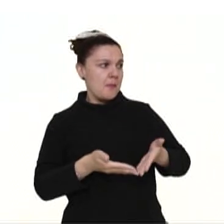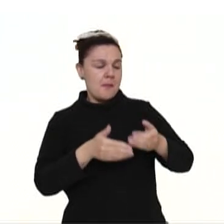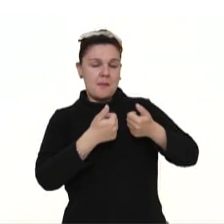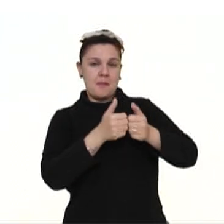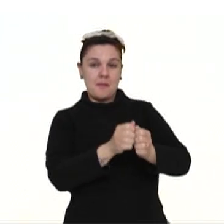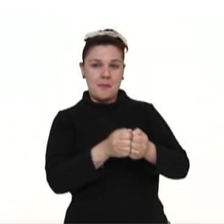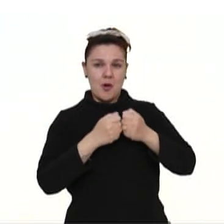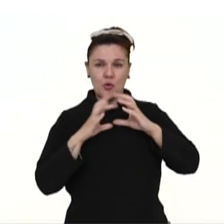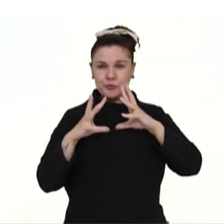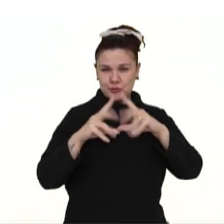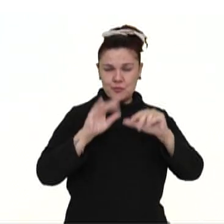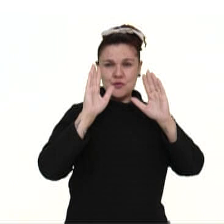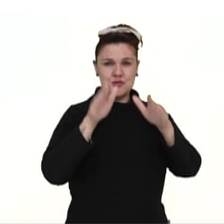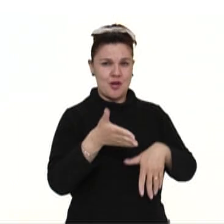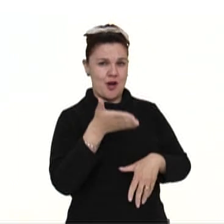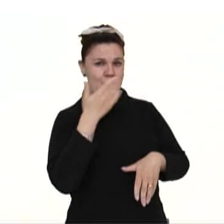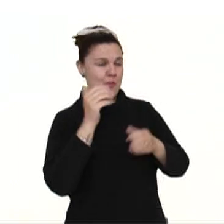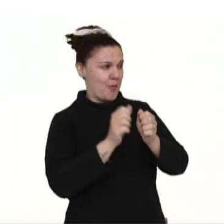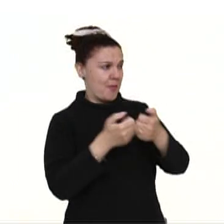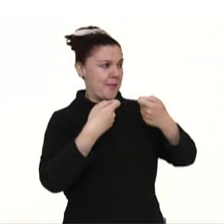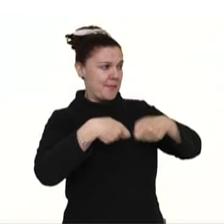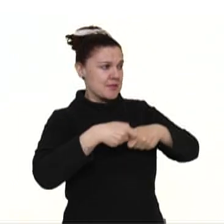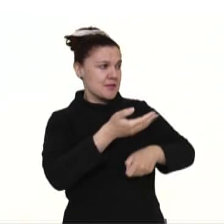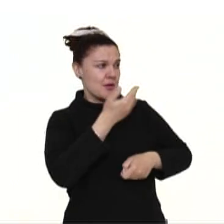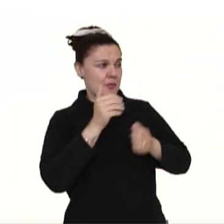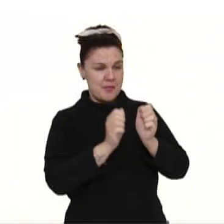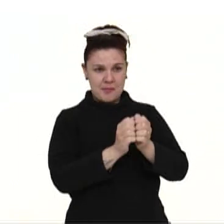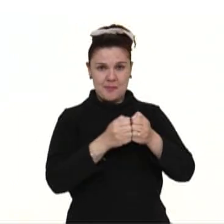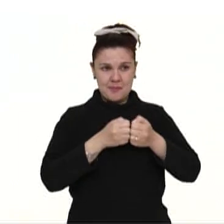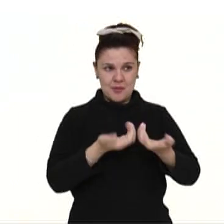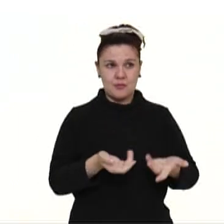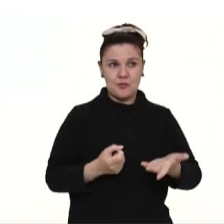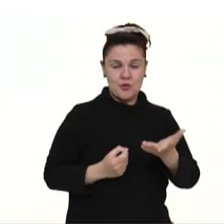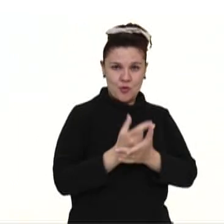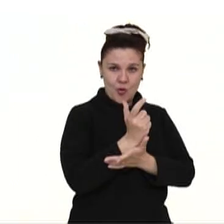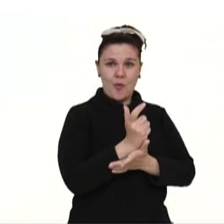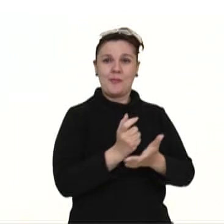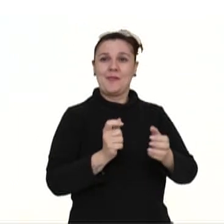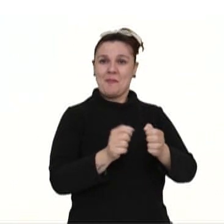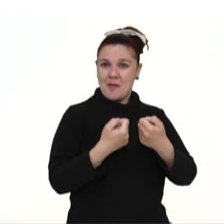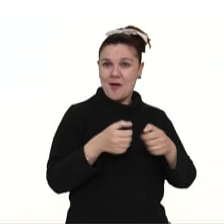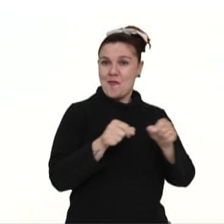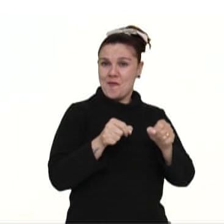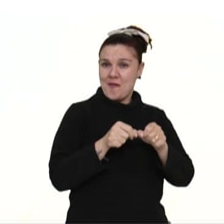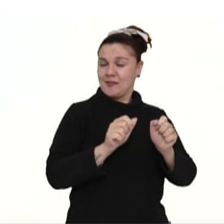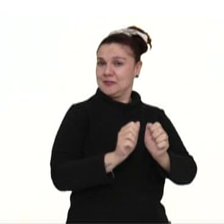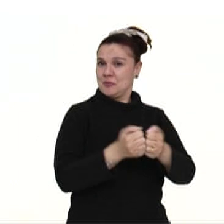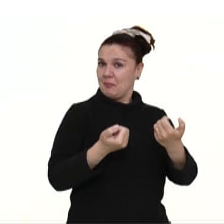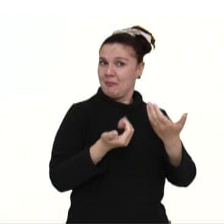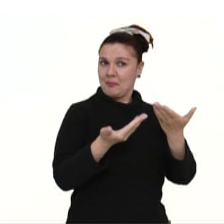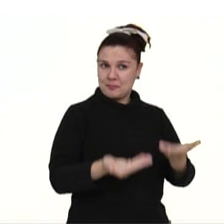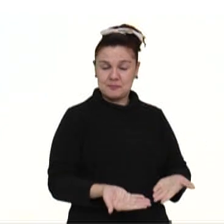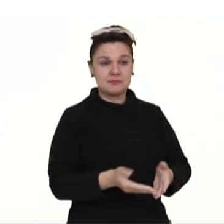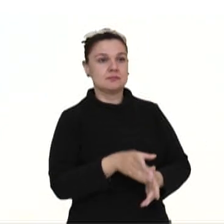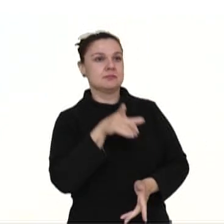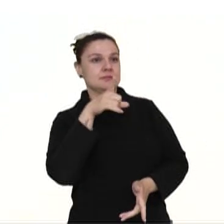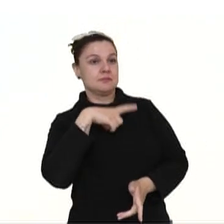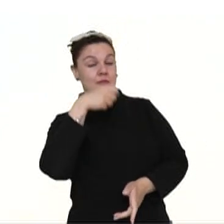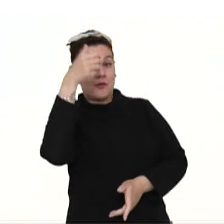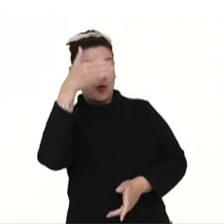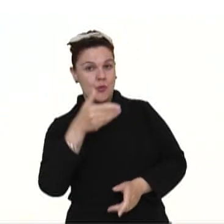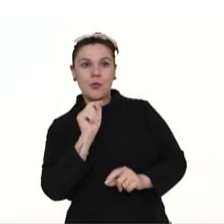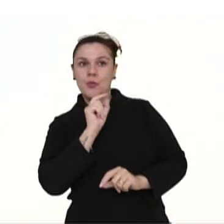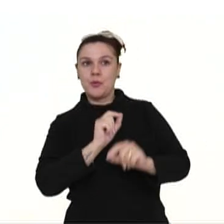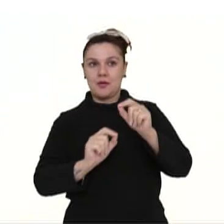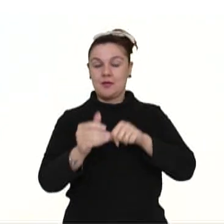pãozinho. Todo mundo já comeu pão, deve comer pão, algum tipo de pão, compra pão, faz pão. Então vamos lá. Então os ingredientes para fazer